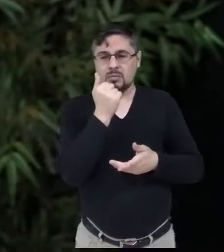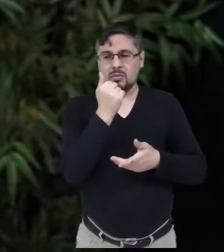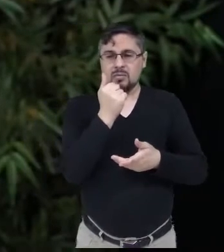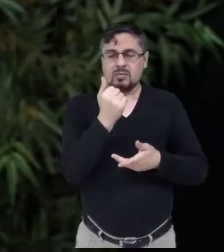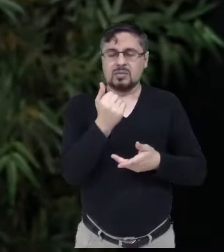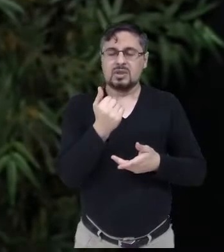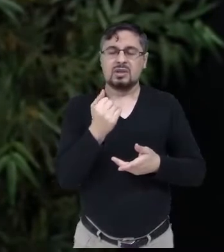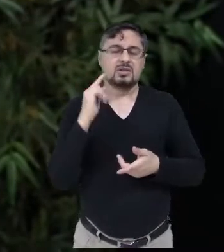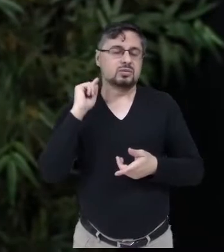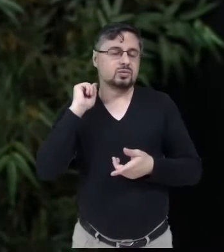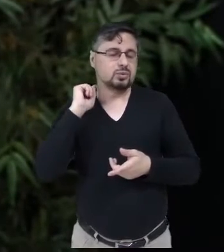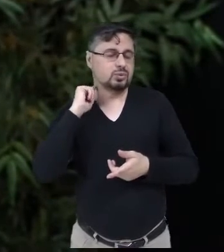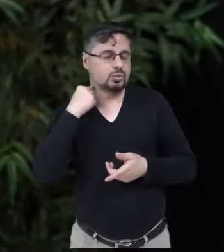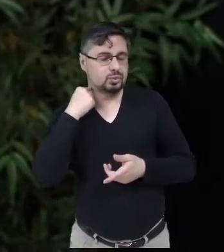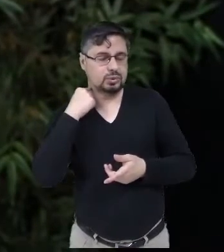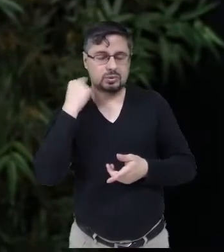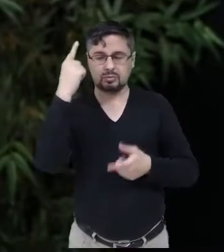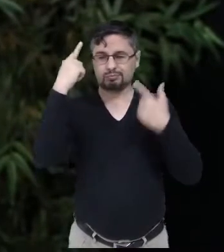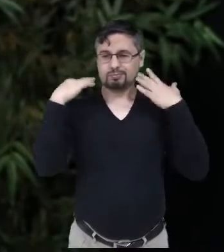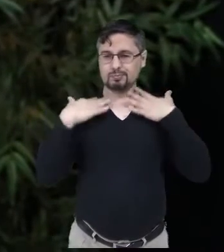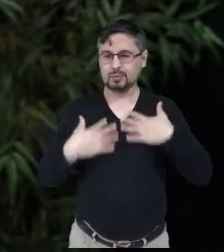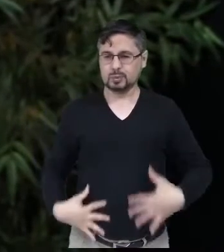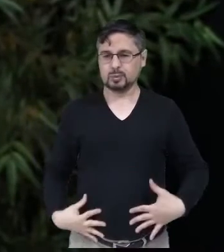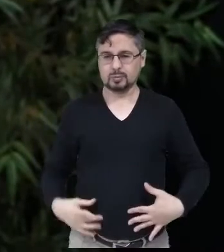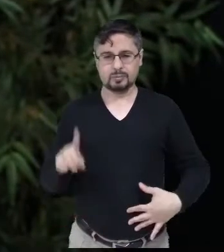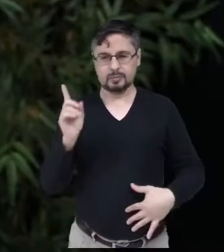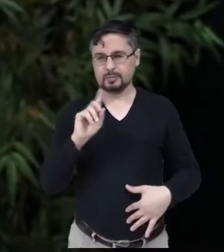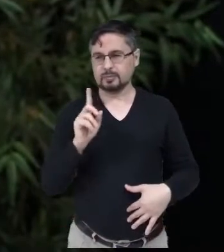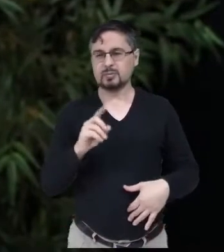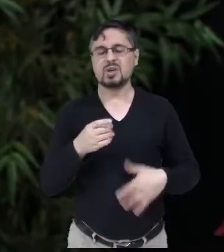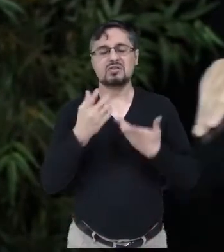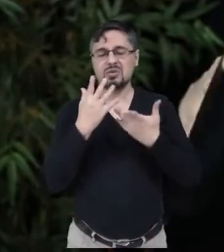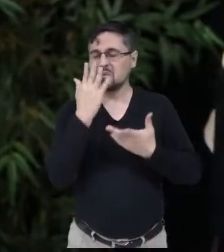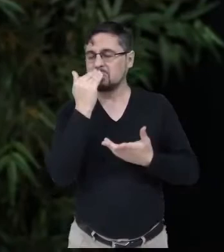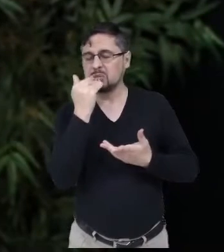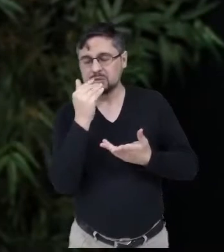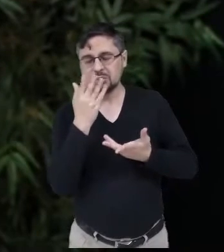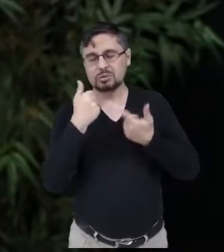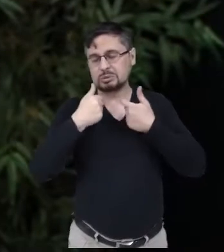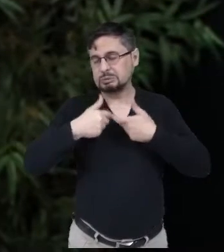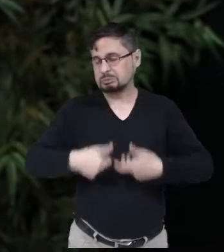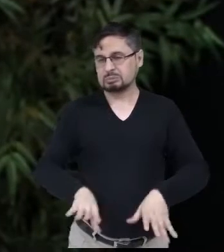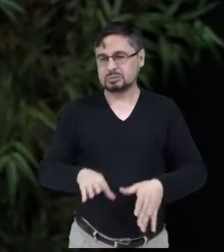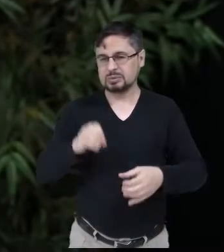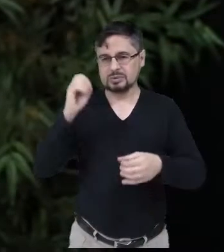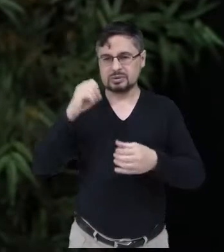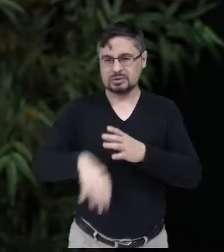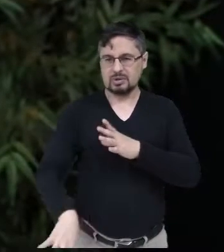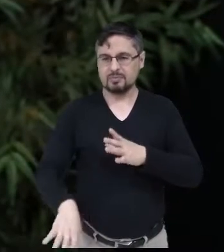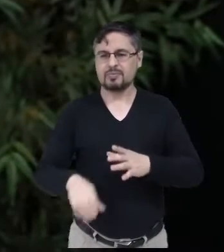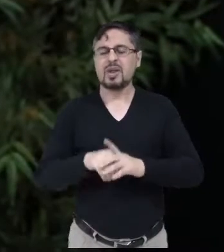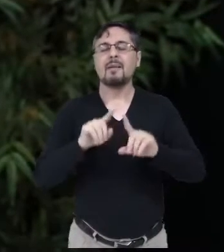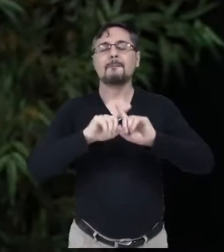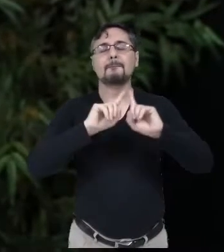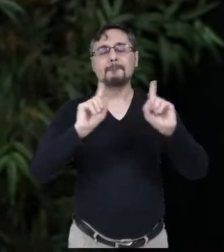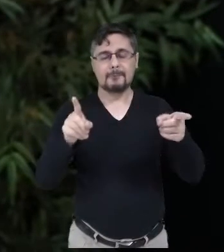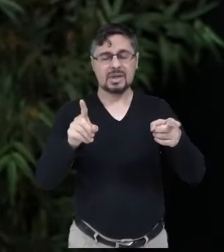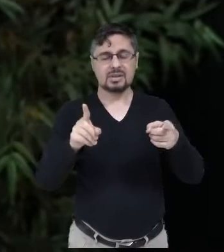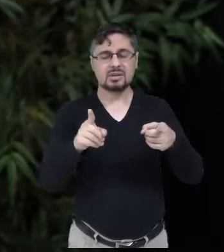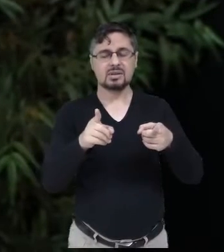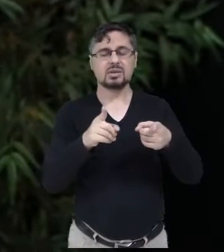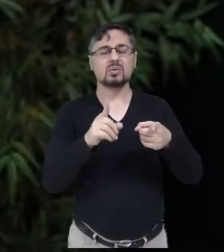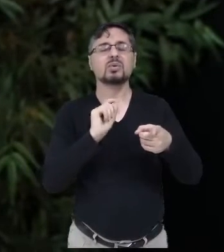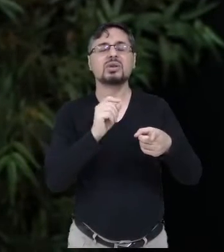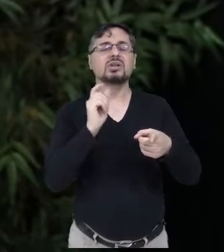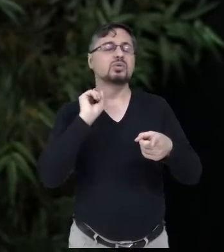da boca dentro, que contamina, porque isso é exterminado, ele é consumido e é exterminado a posteriori. Mas o que contamina é aquilo que sai, aquilo que está